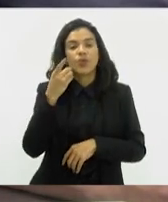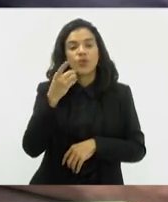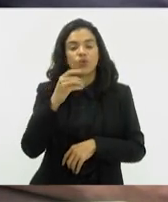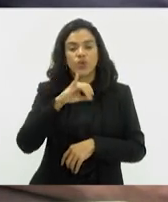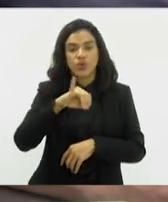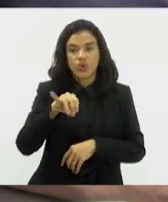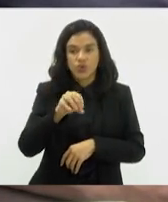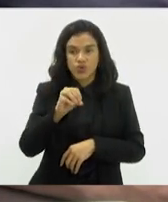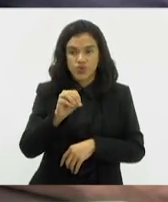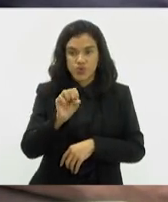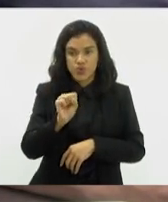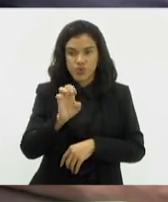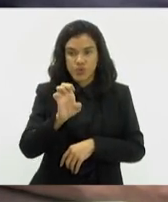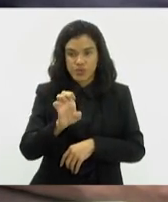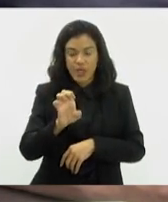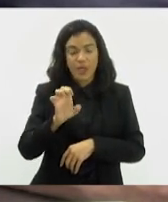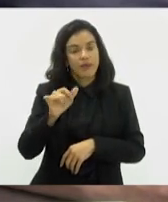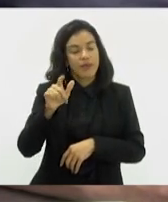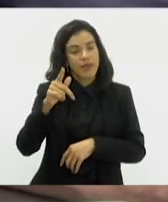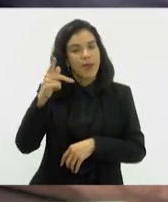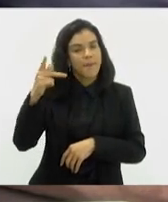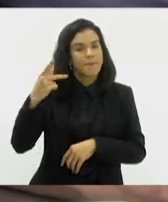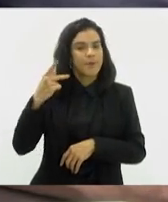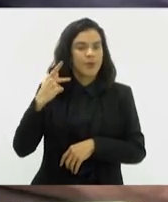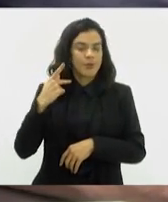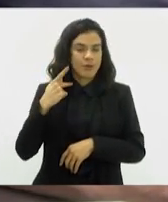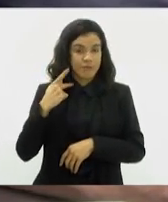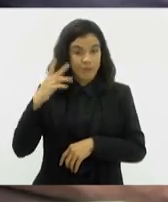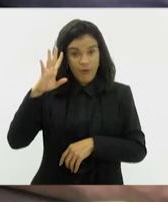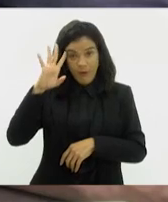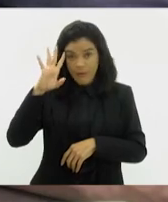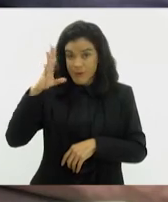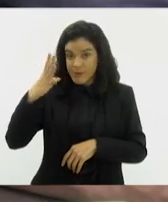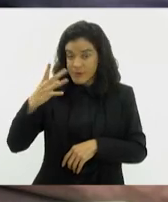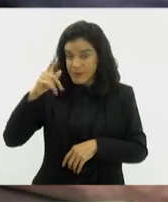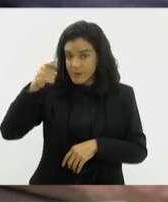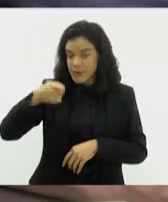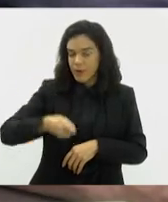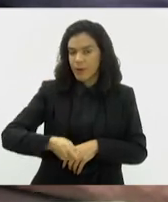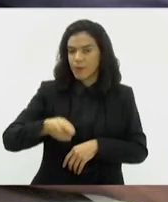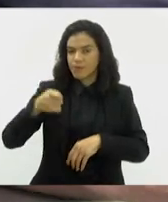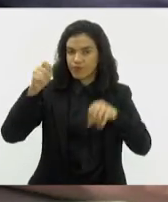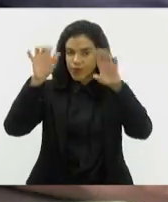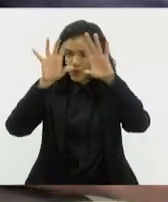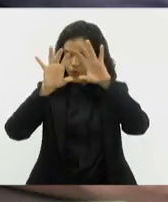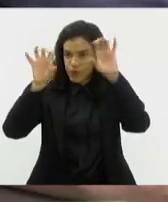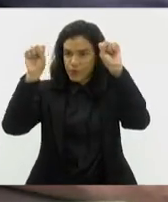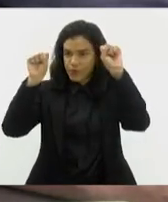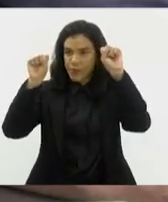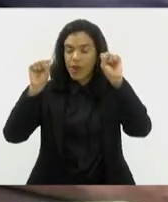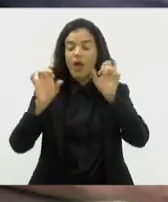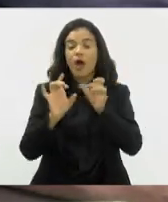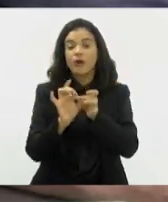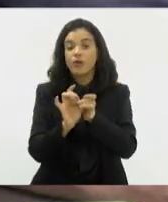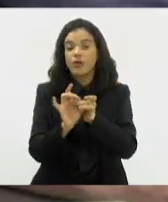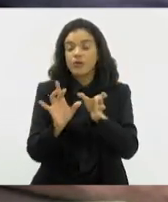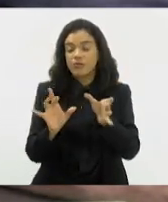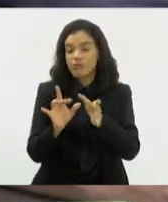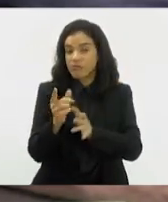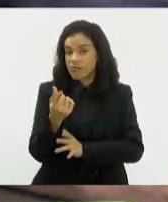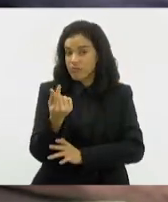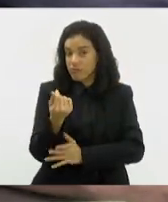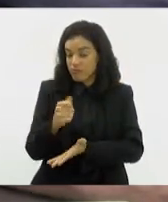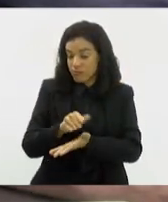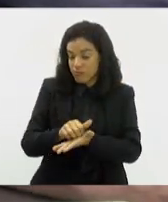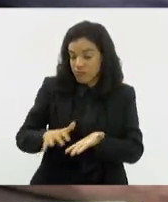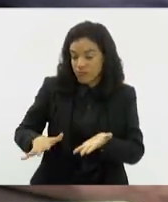meu filho procurador. E era uma decisão no Supremo que autorizava projetos que criassem despesa desde